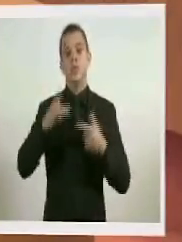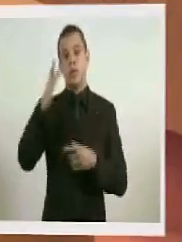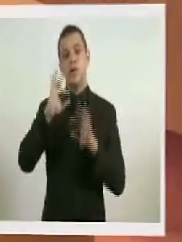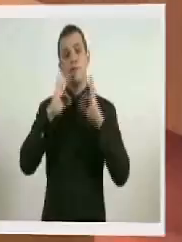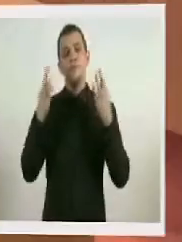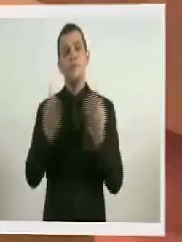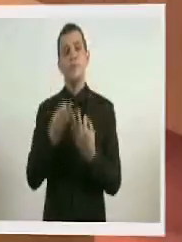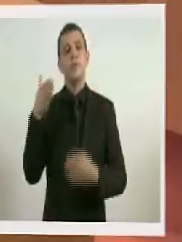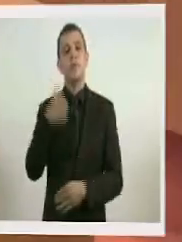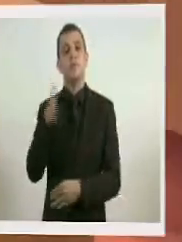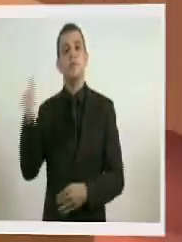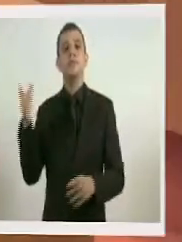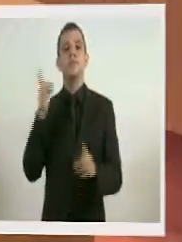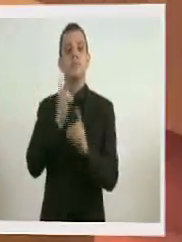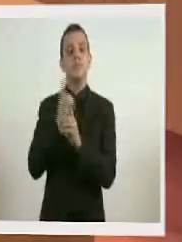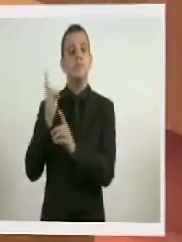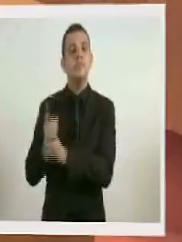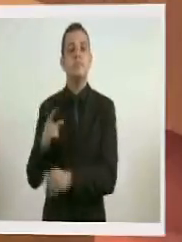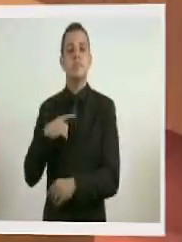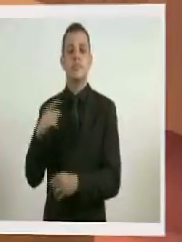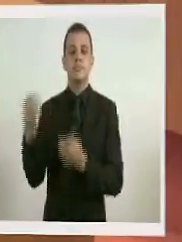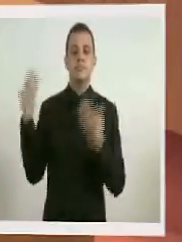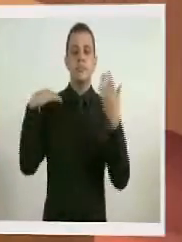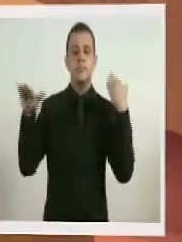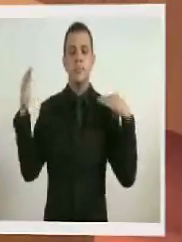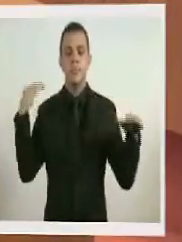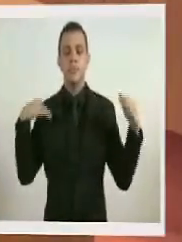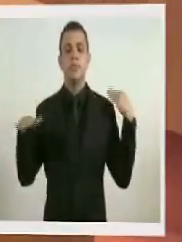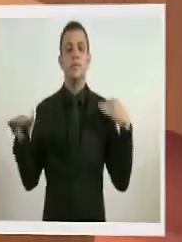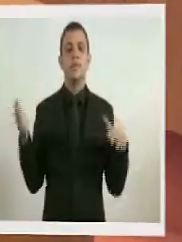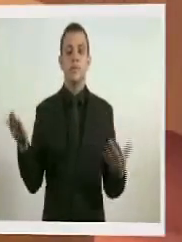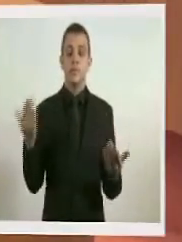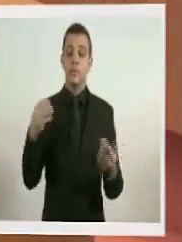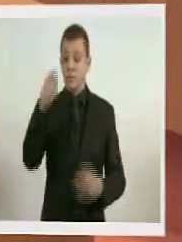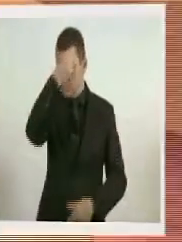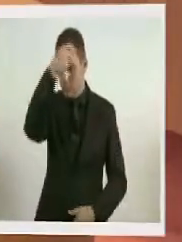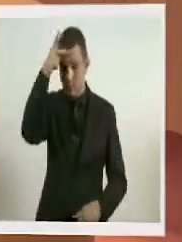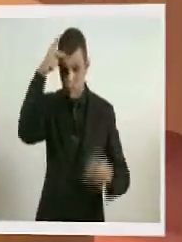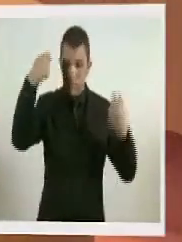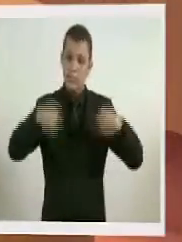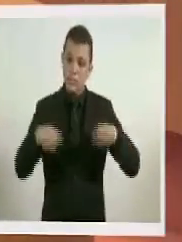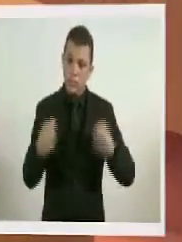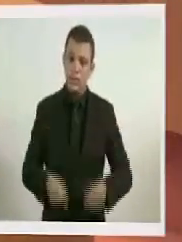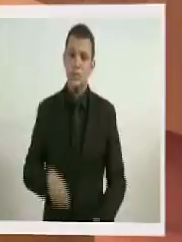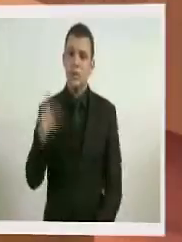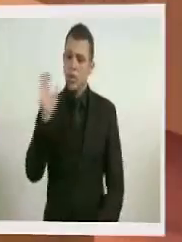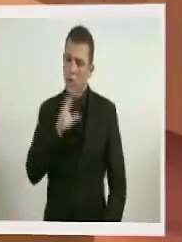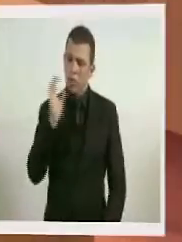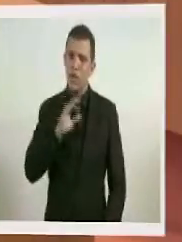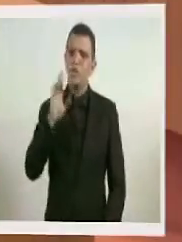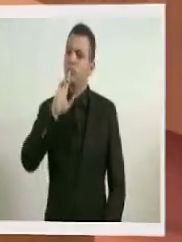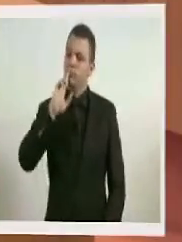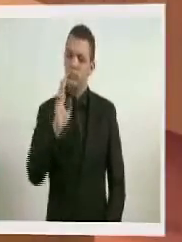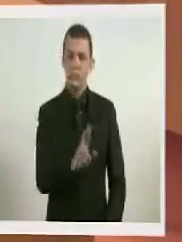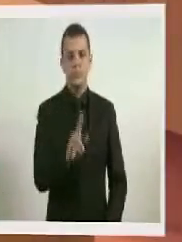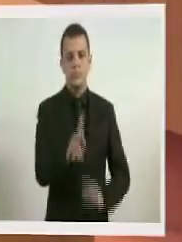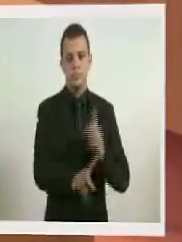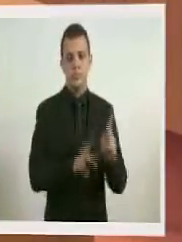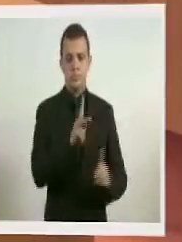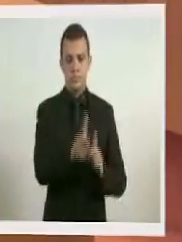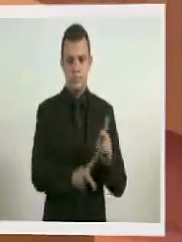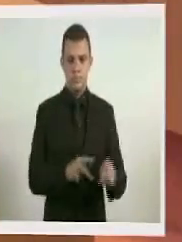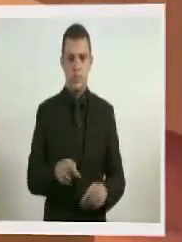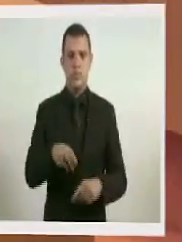Luís. Por isso, a prefeitura precisa, na verdade, dar uma resposta para a população. Por isso, nós estamos